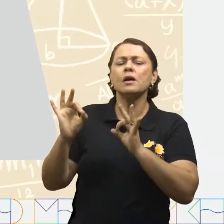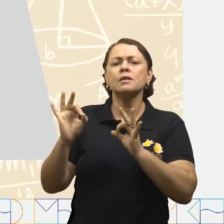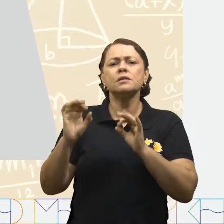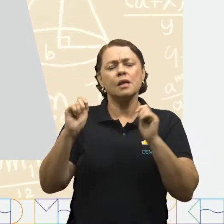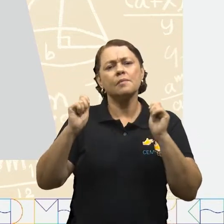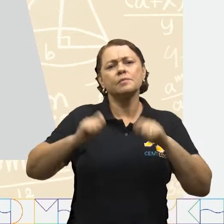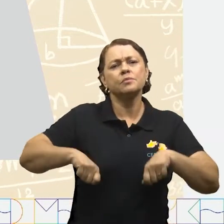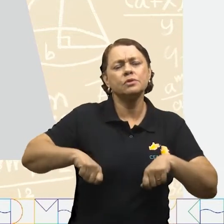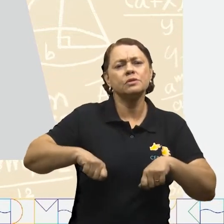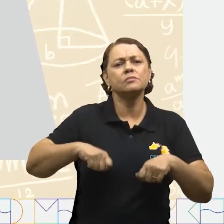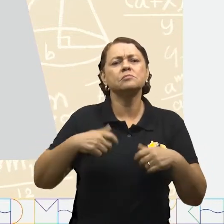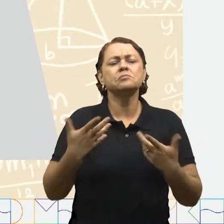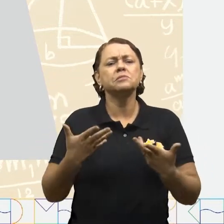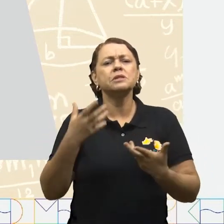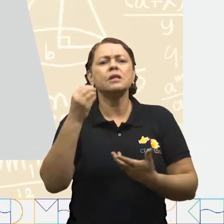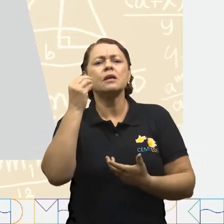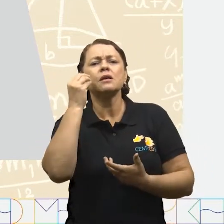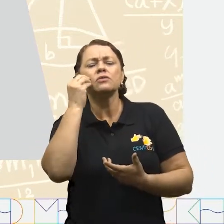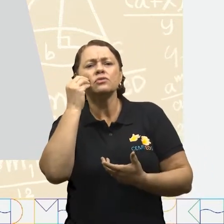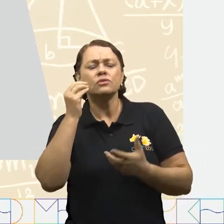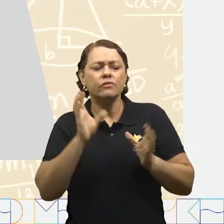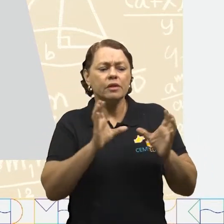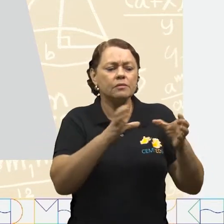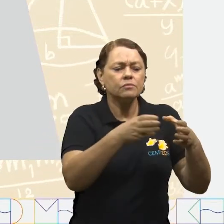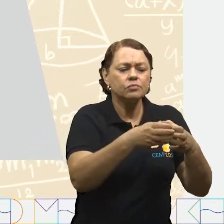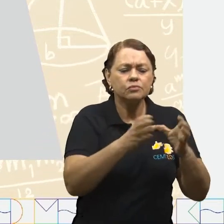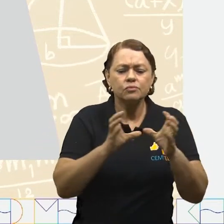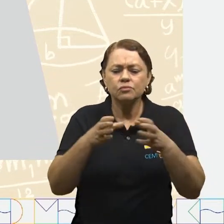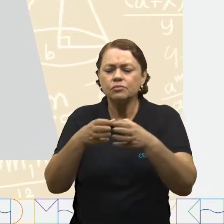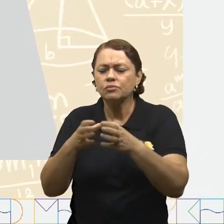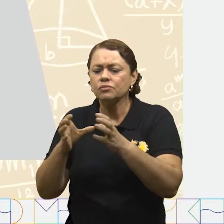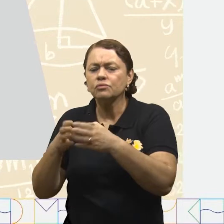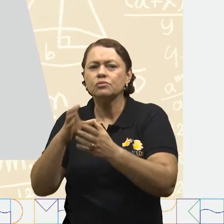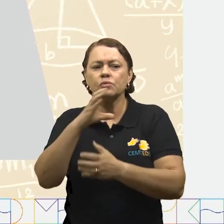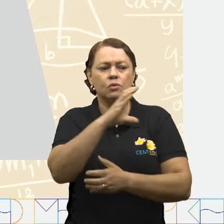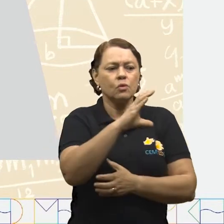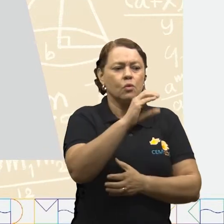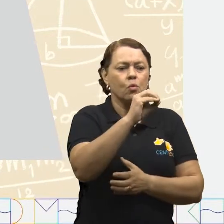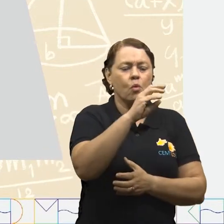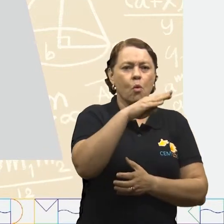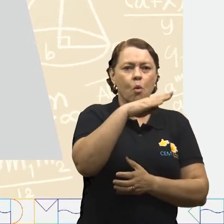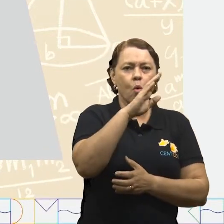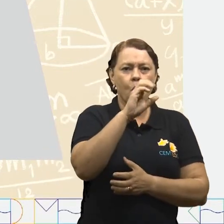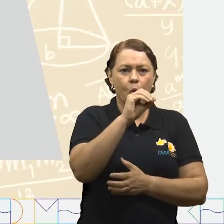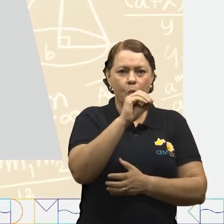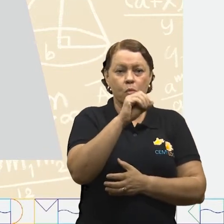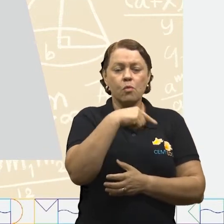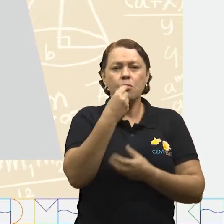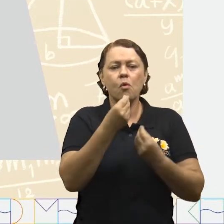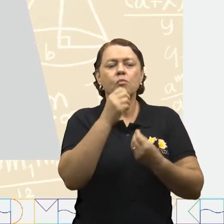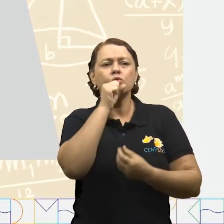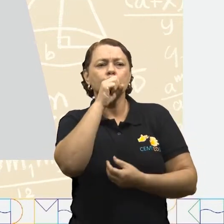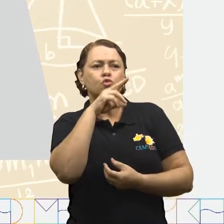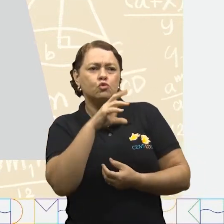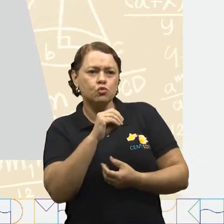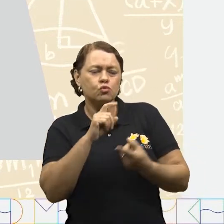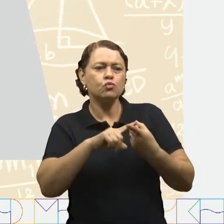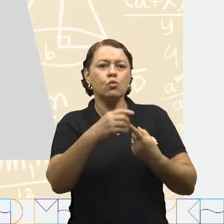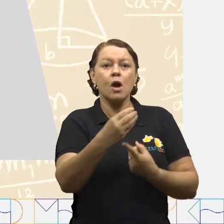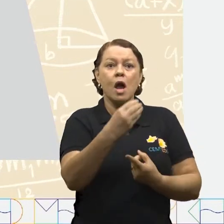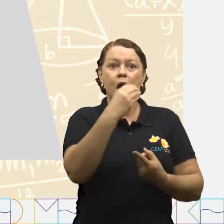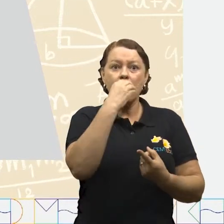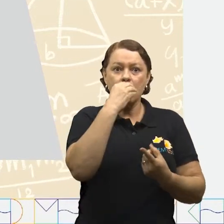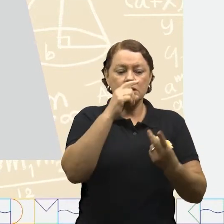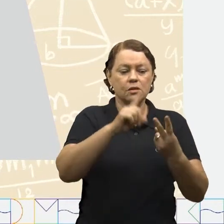ver Quais as possibilidades de montarmos um combo com suco mais sanduíche e Mais